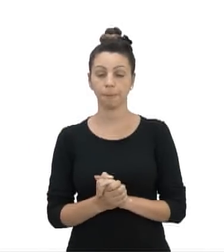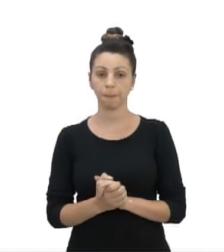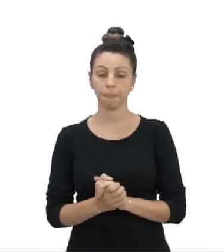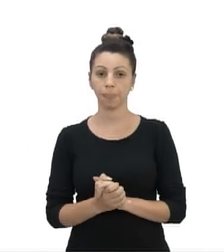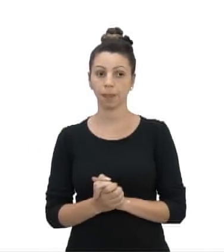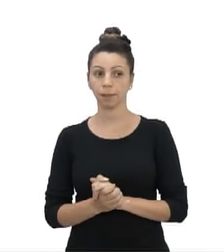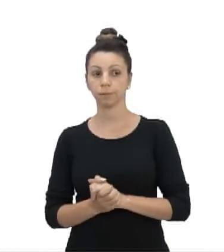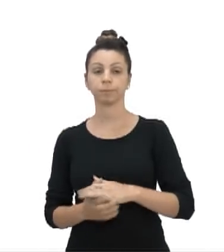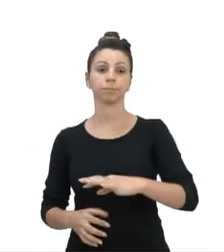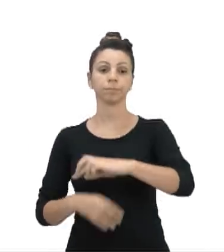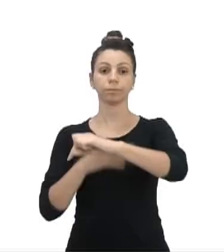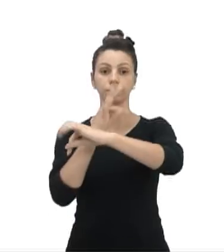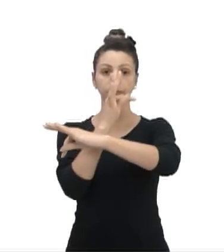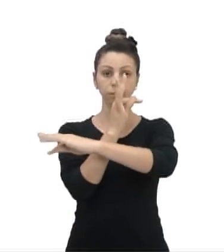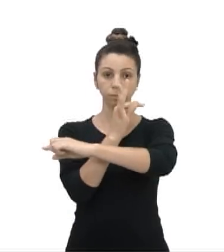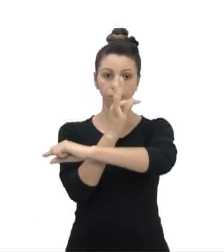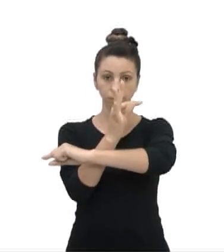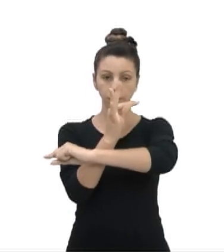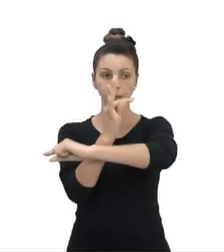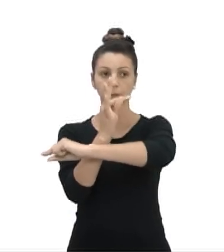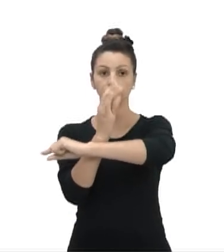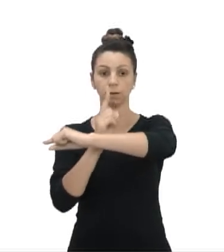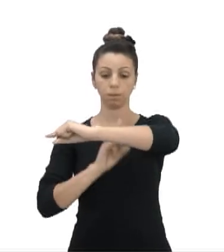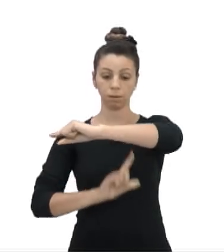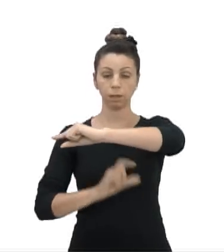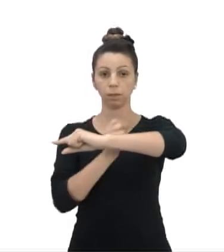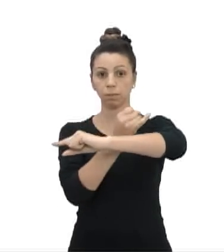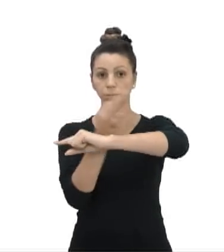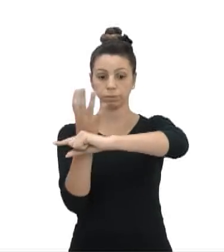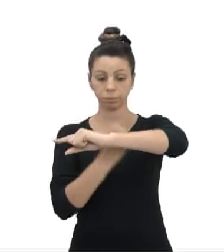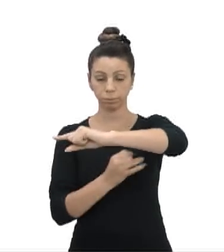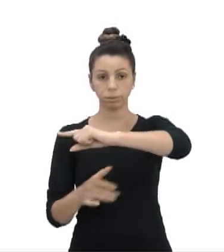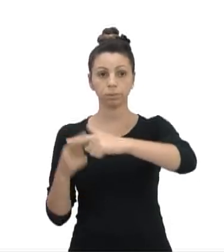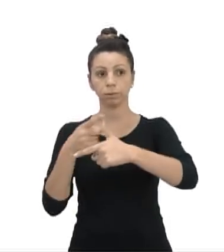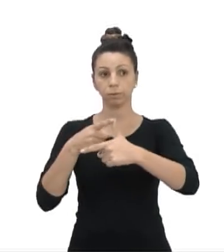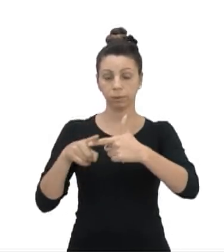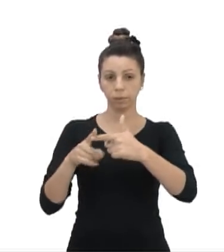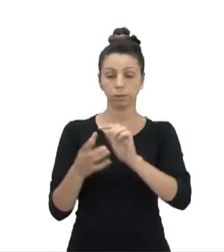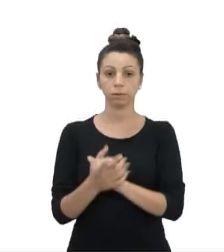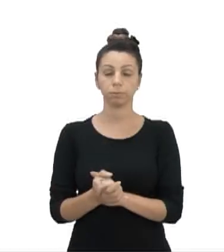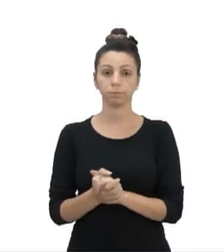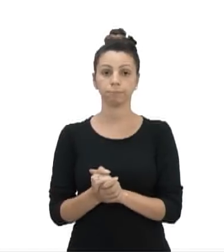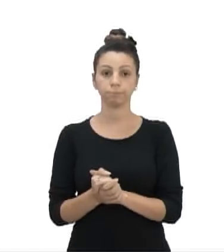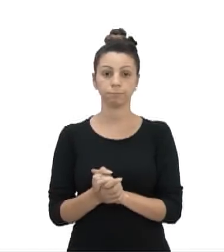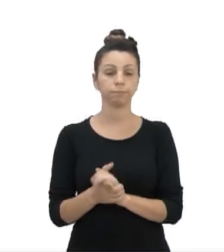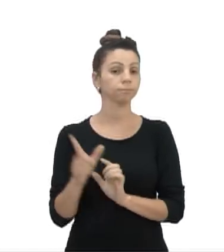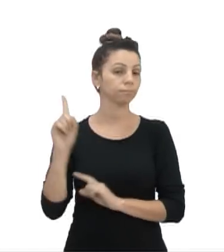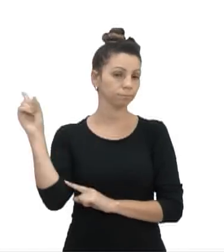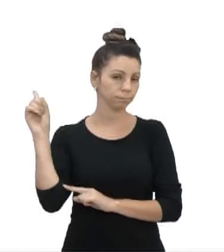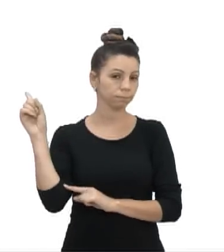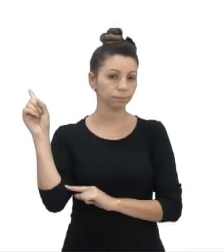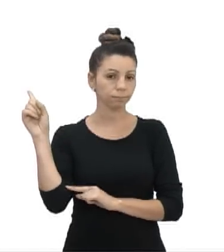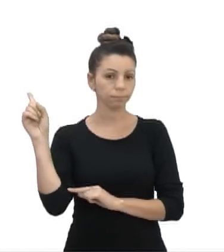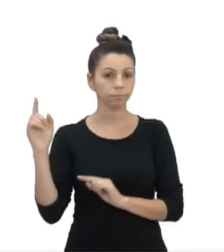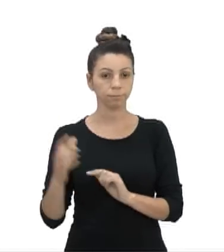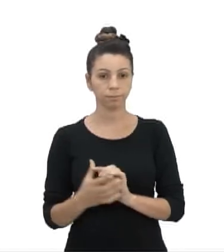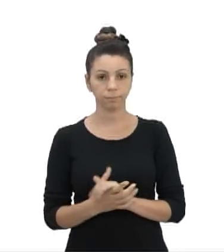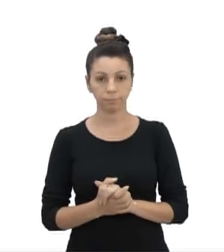a tarefa, dividimos pelo litro, pegamos o 3.025 e dividimos pelo